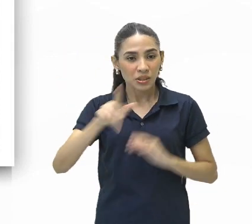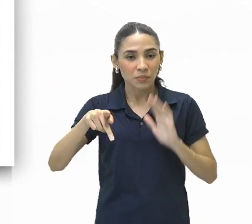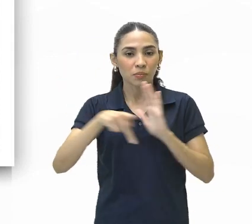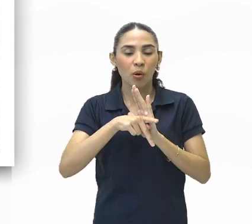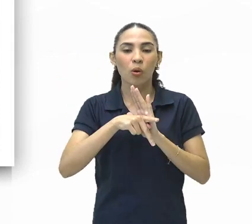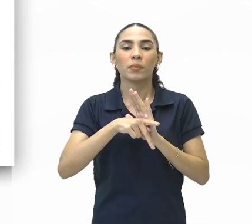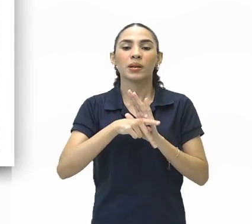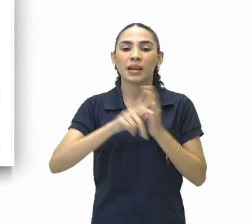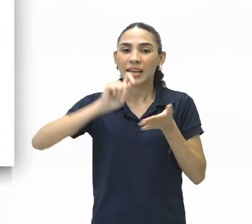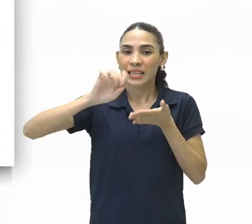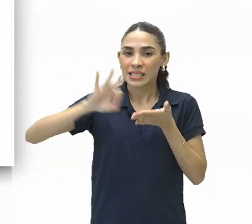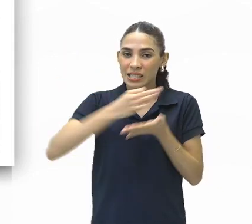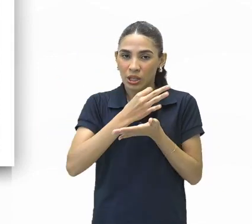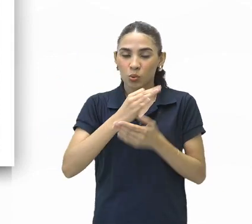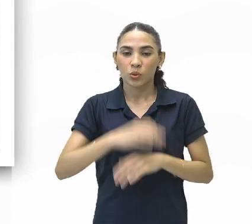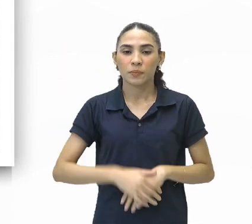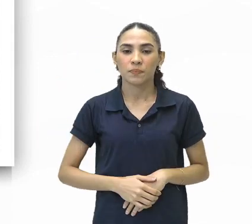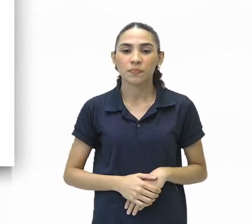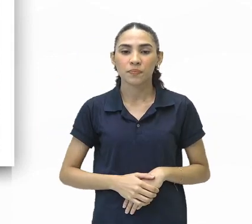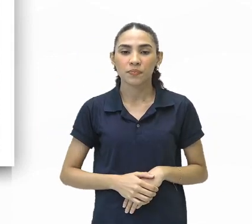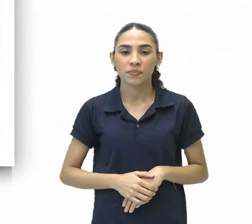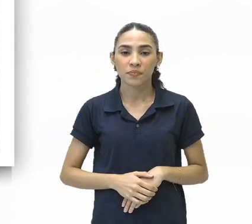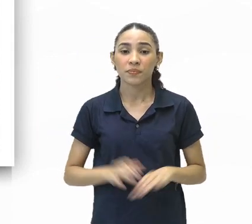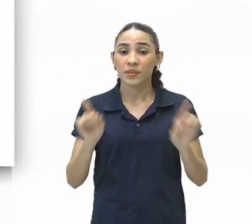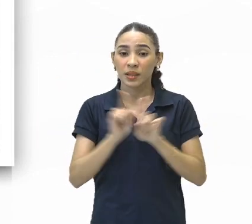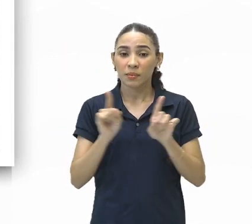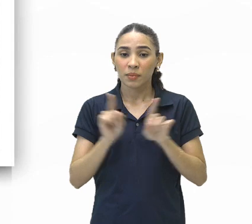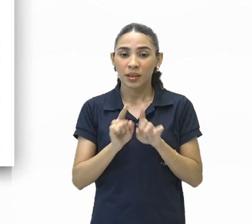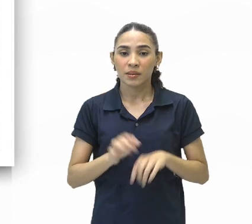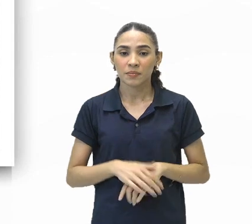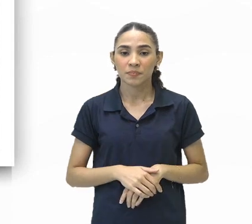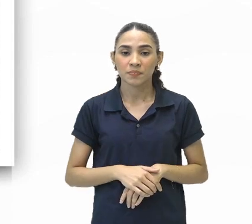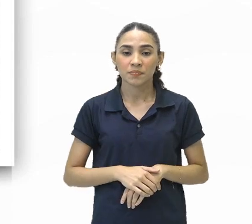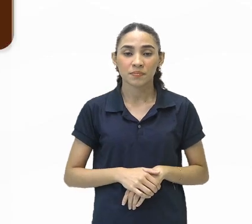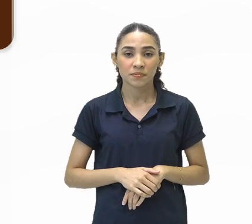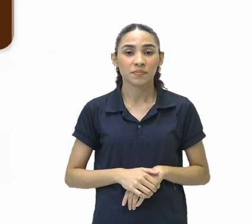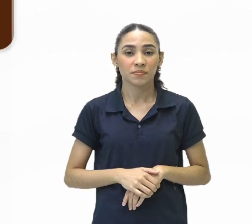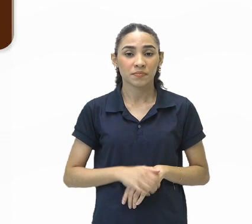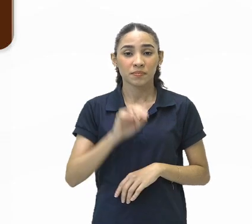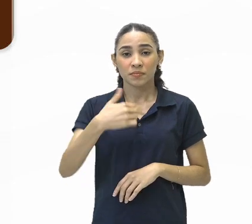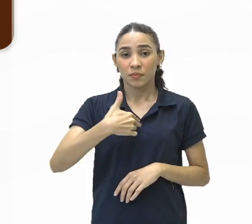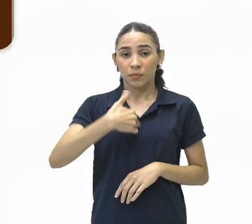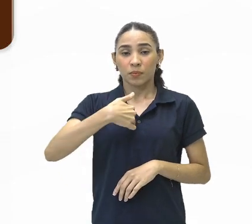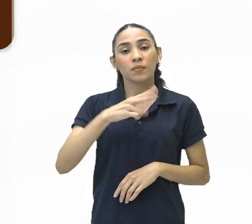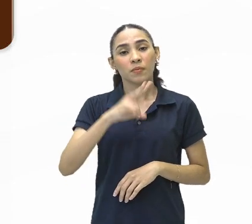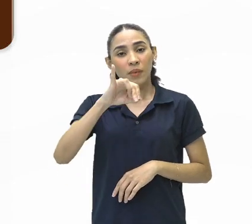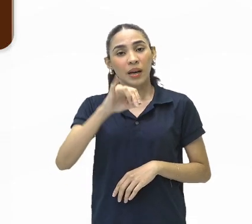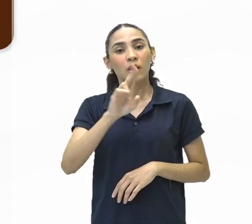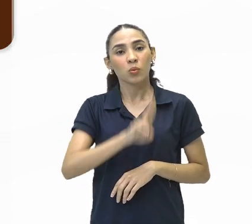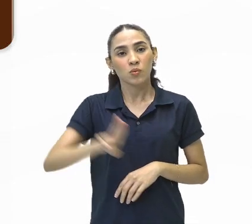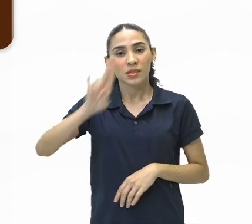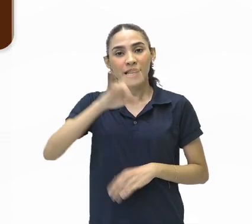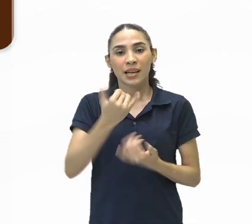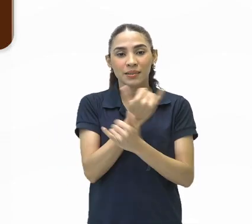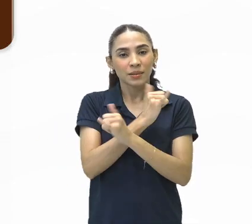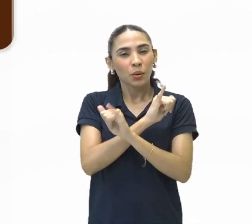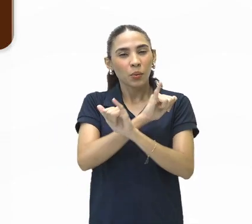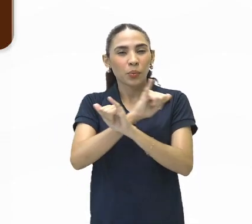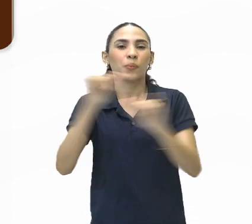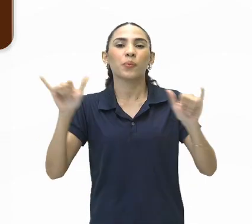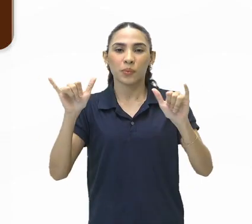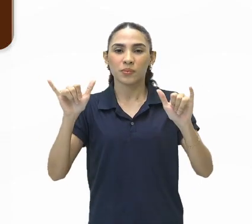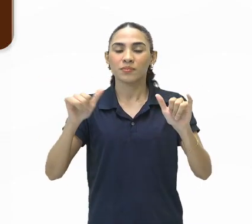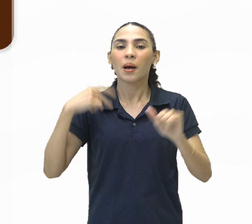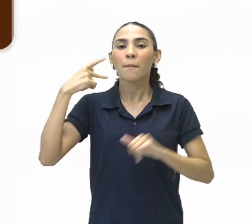carteira profissional. Para tanto, também, Vargas vai usar a mídia para propagar